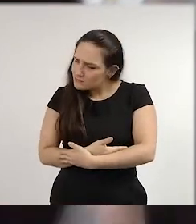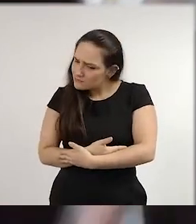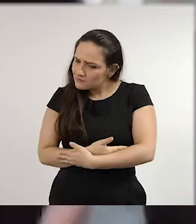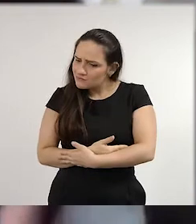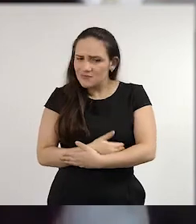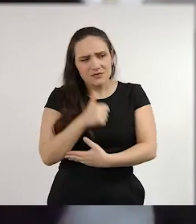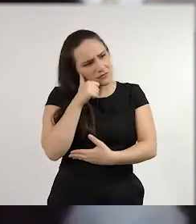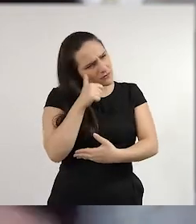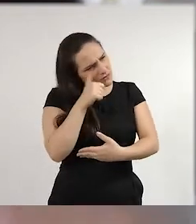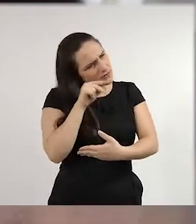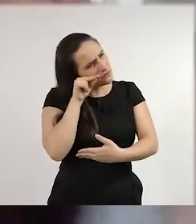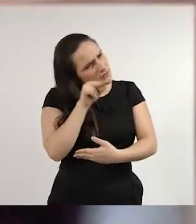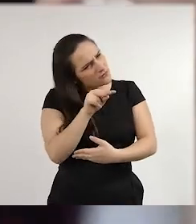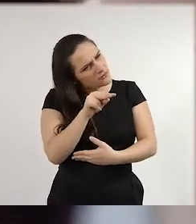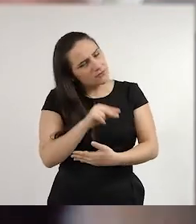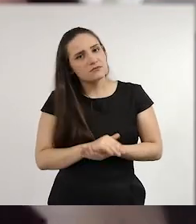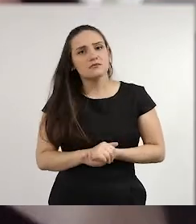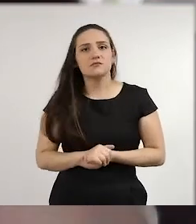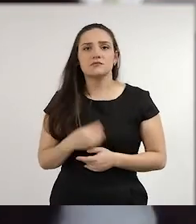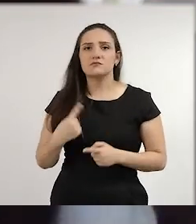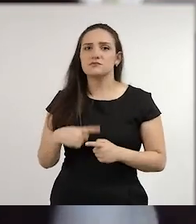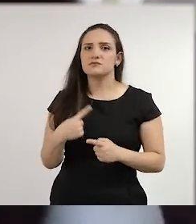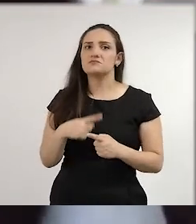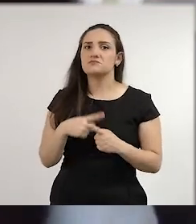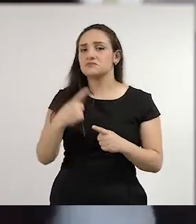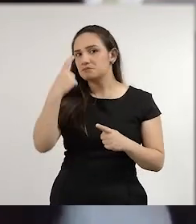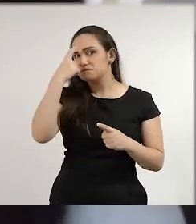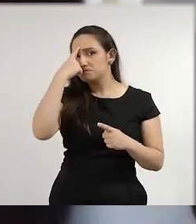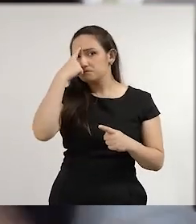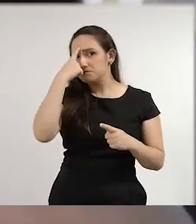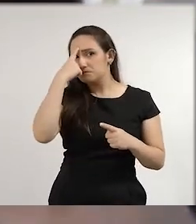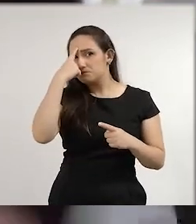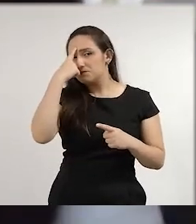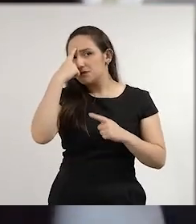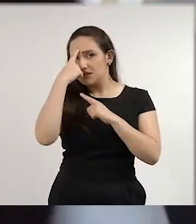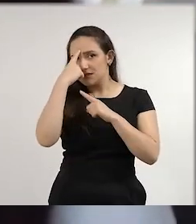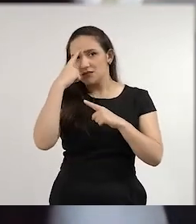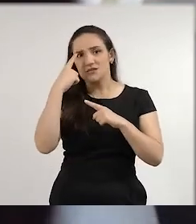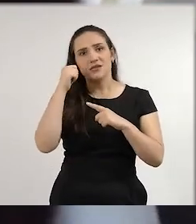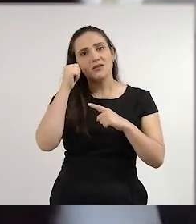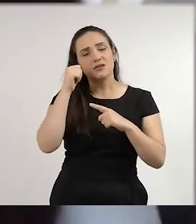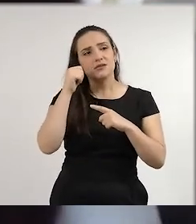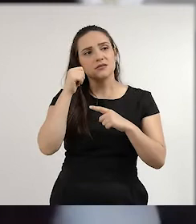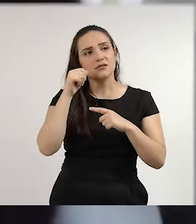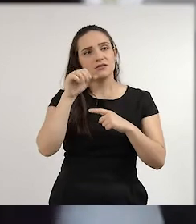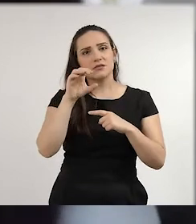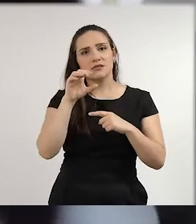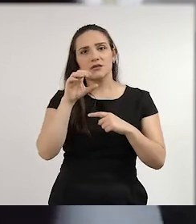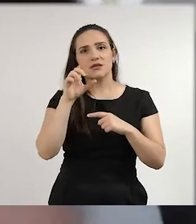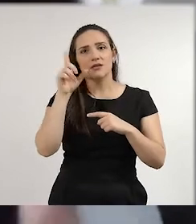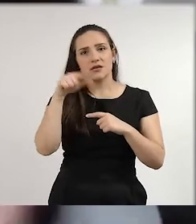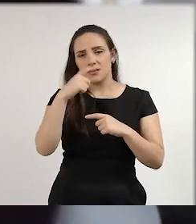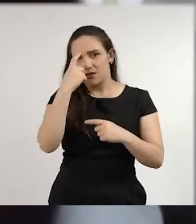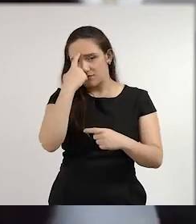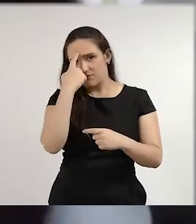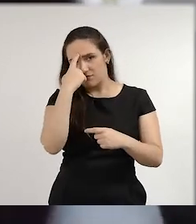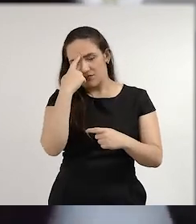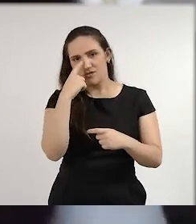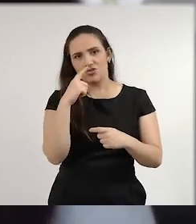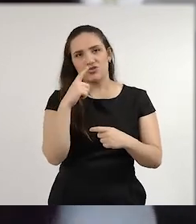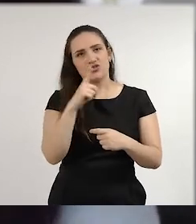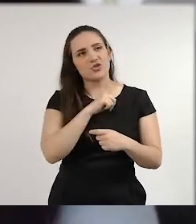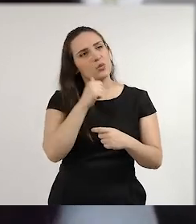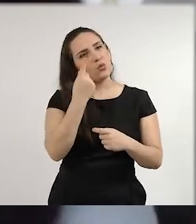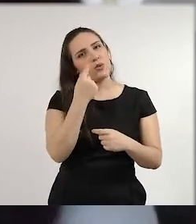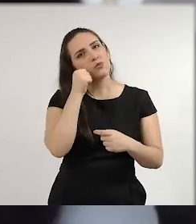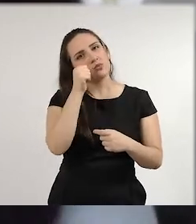muito barulho, a Índia com aquele barulho urbano intenso, e a moça desplugada. Era Chantala fazendo massagem na bebê